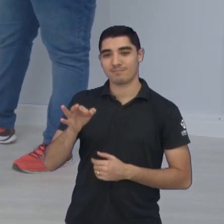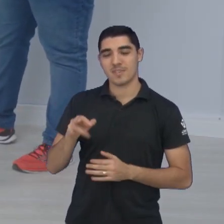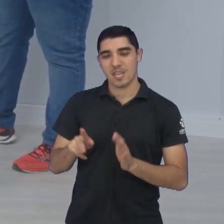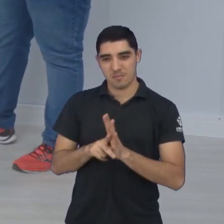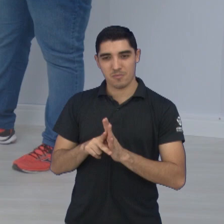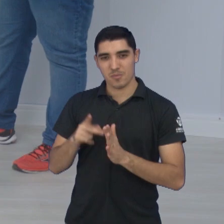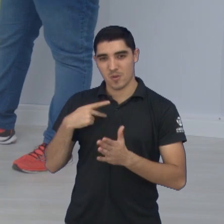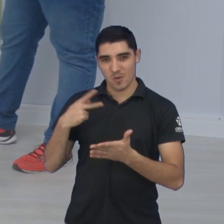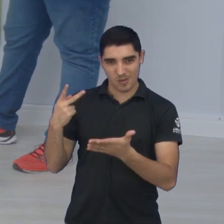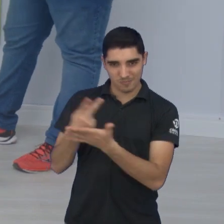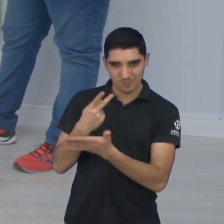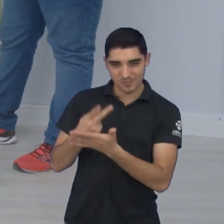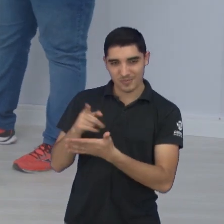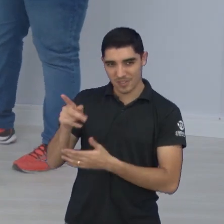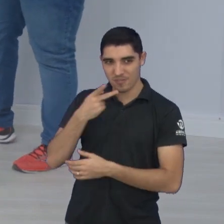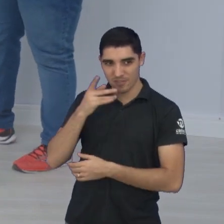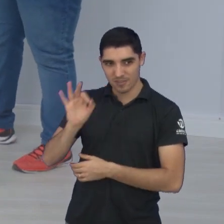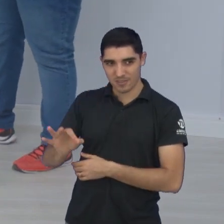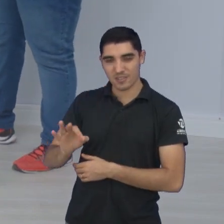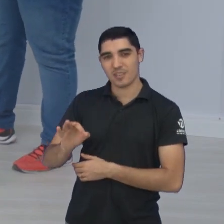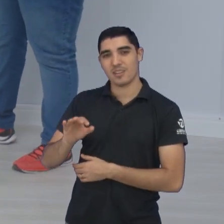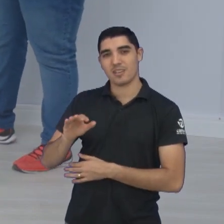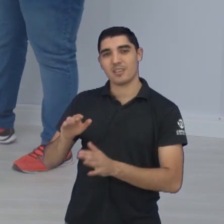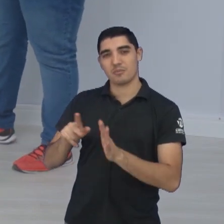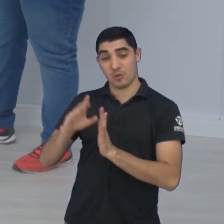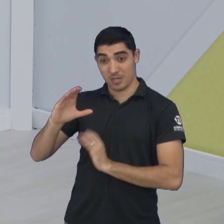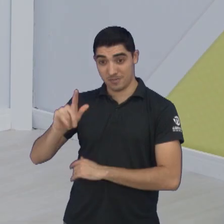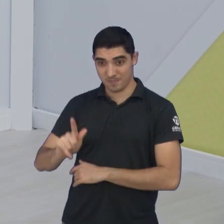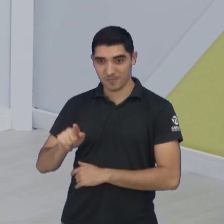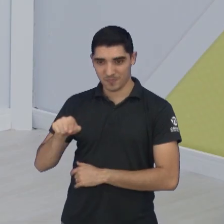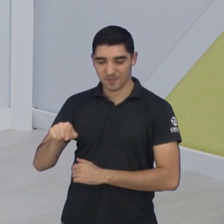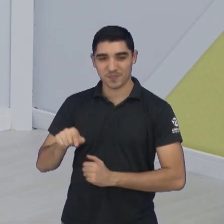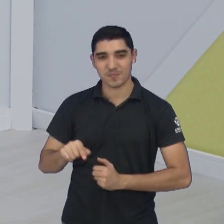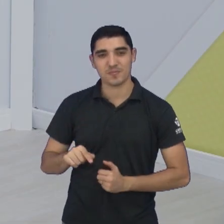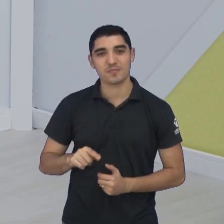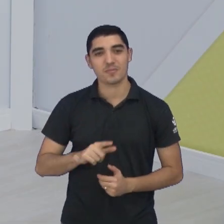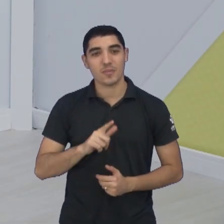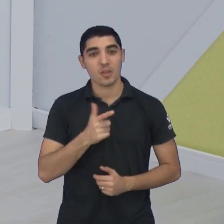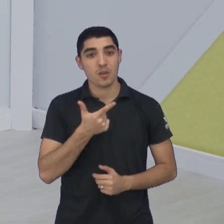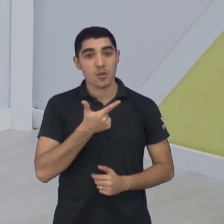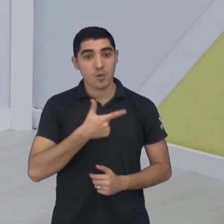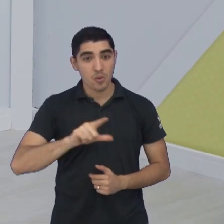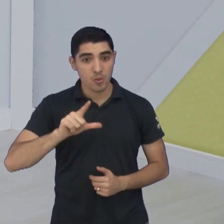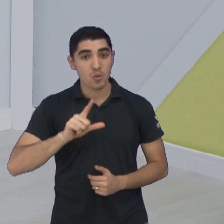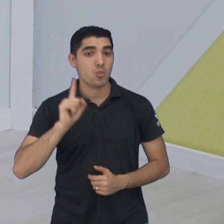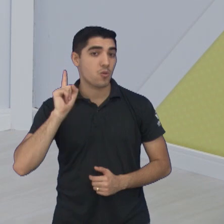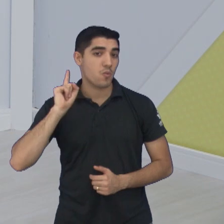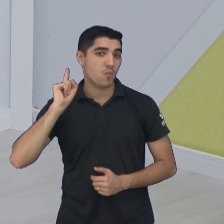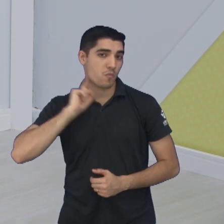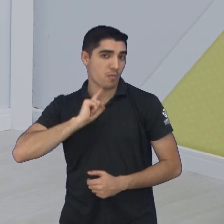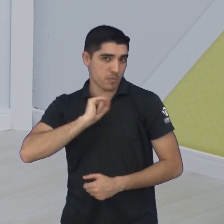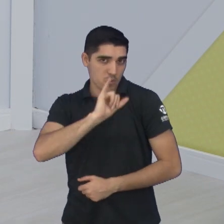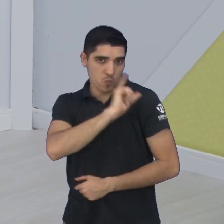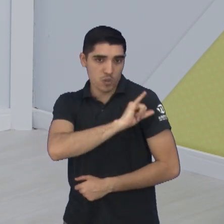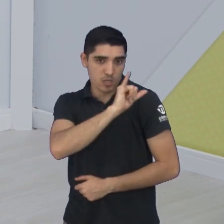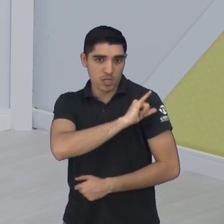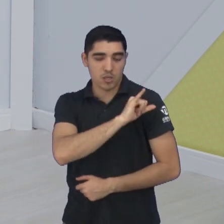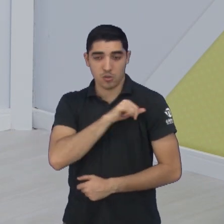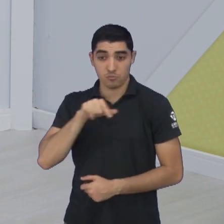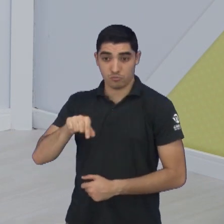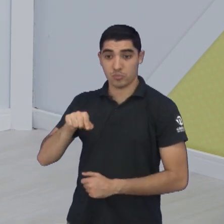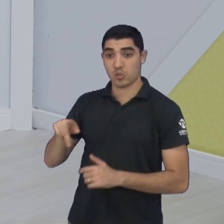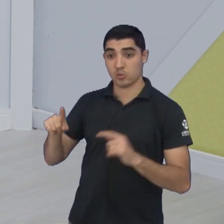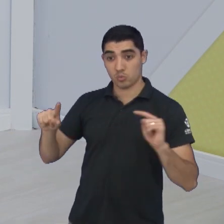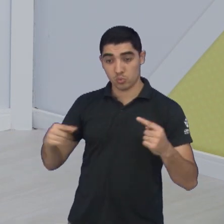me perdoe. Você tem total razão, o terceiro jogo está aqui embaixo. Os outros playoffs, o Flamengo vai enfrentar o Botafogo e